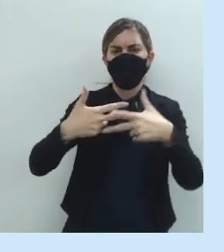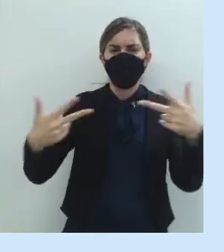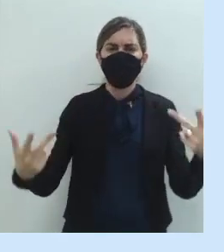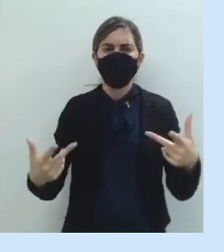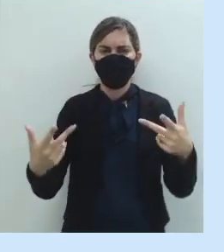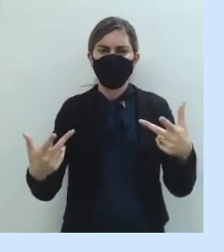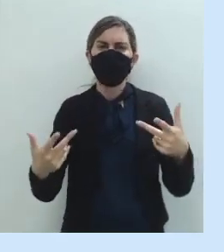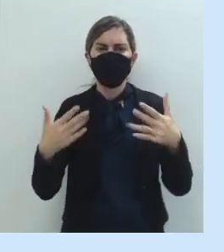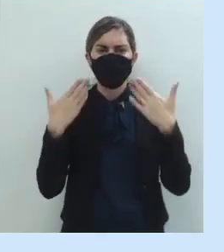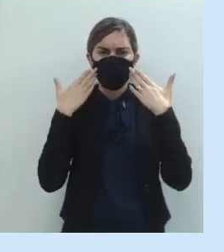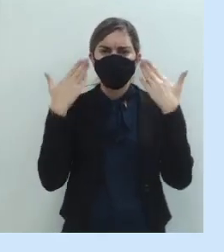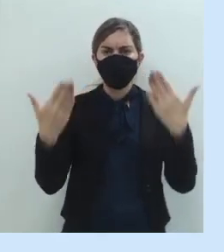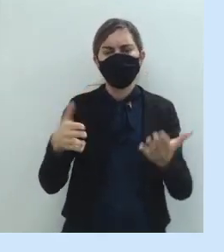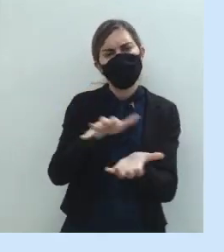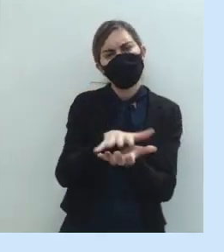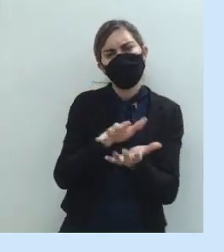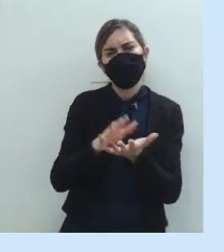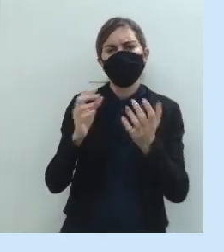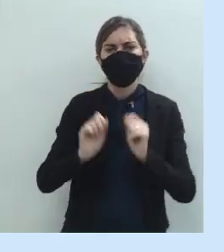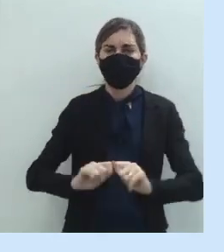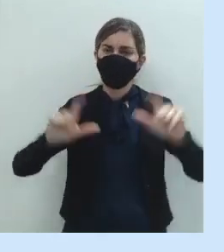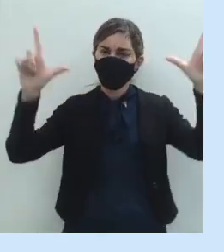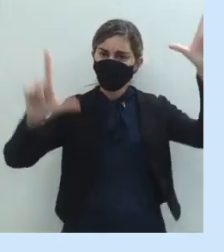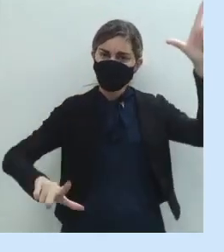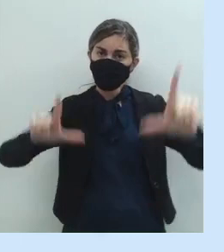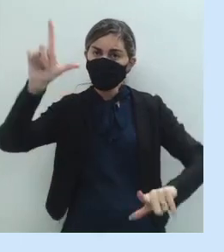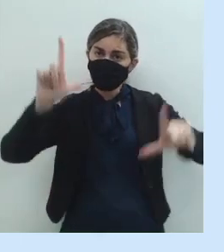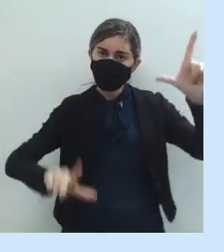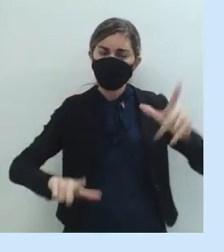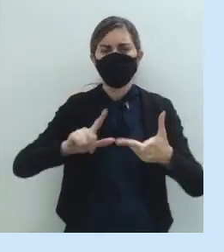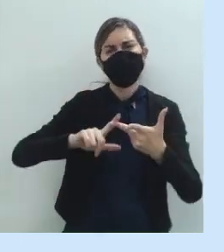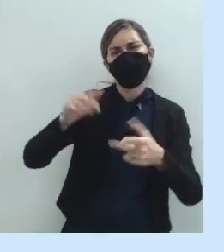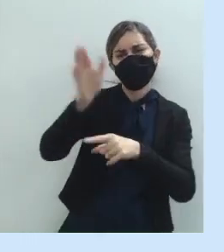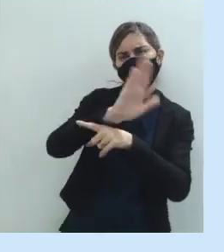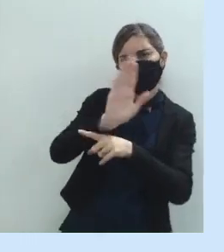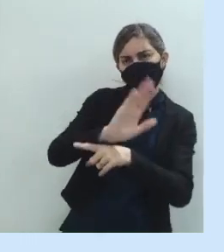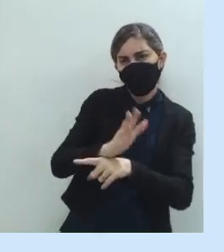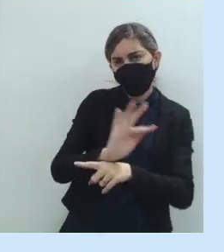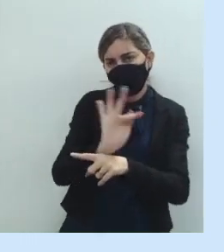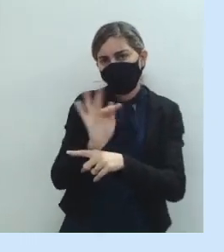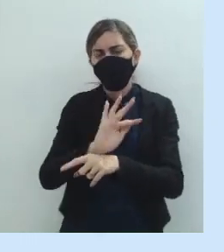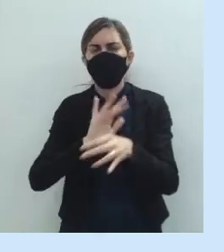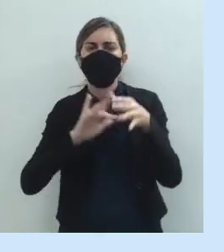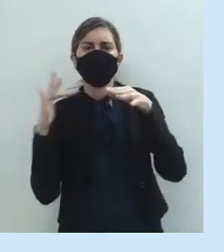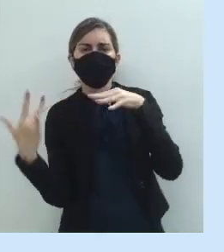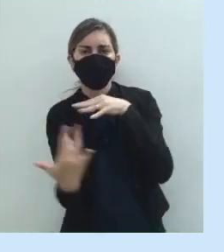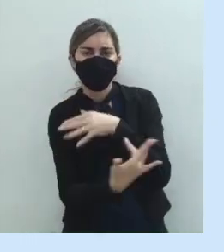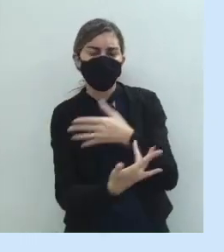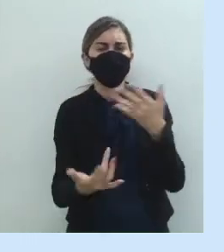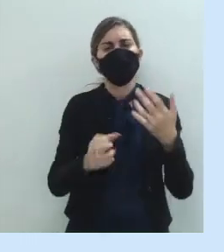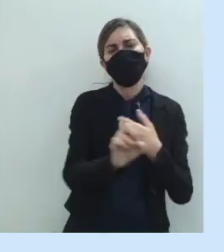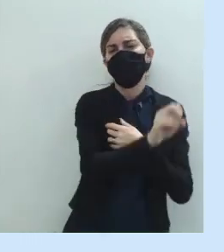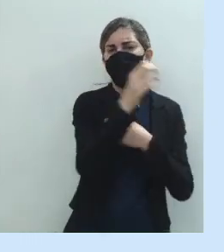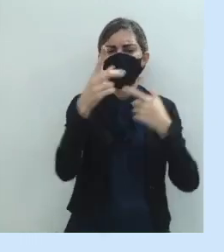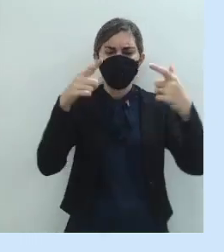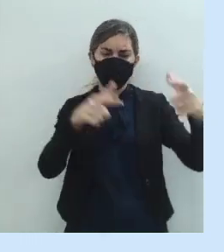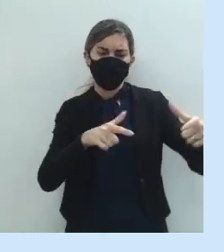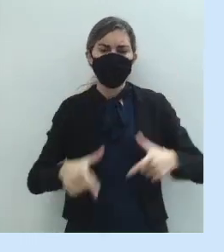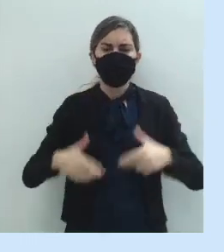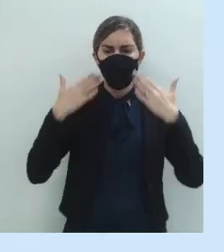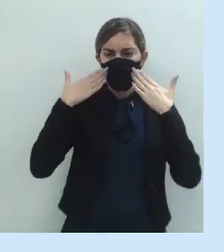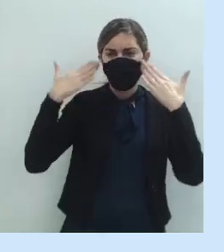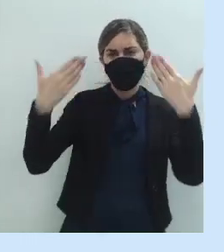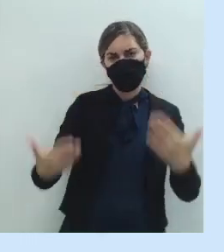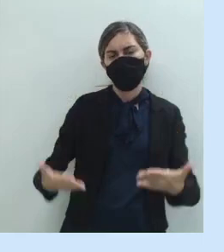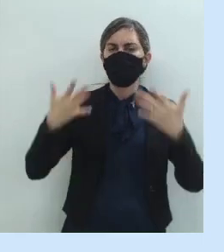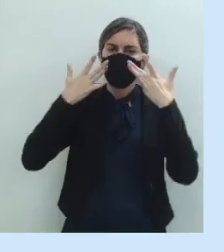cena pernambucana, seja na mídia televisiva, no cinema, nas redes sociais ou nos locais de